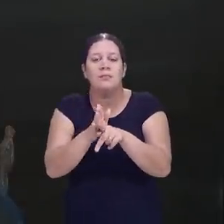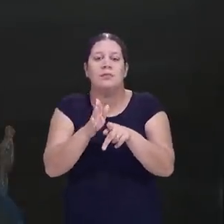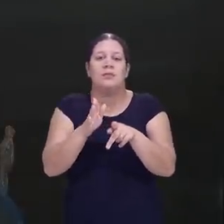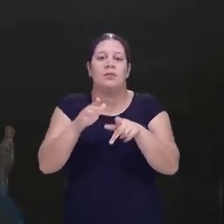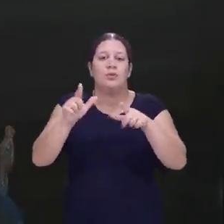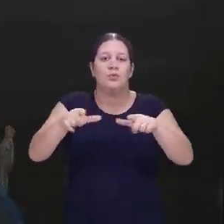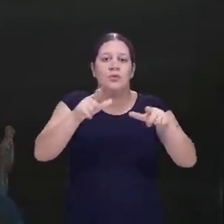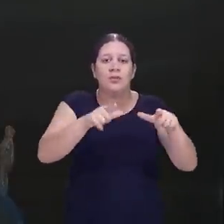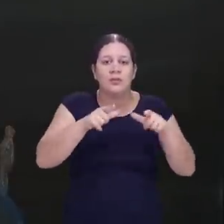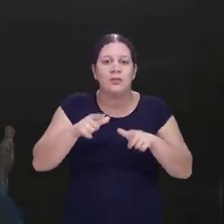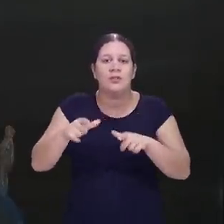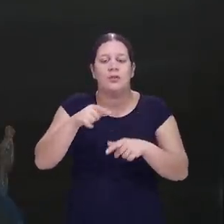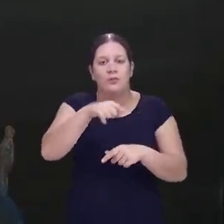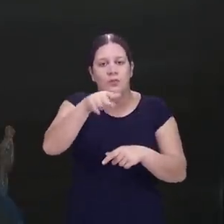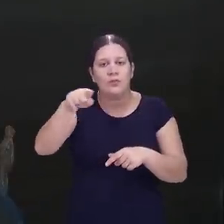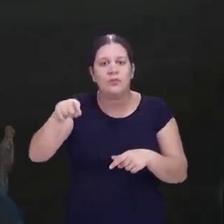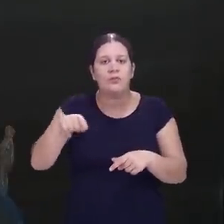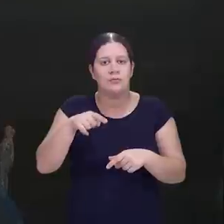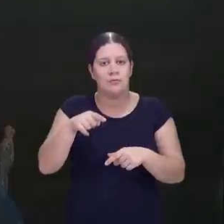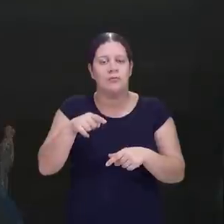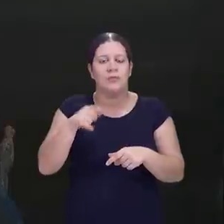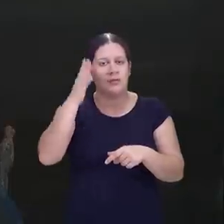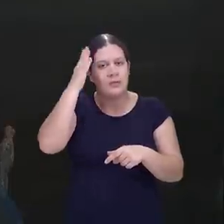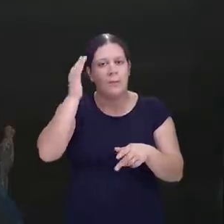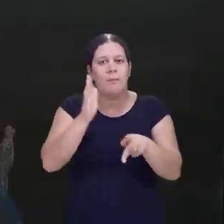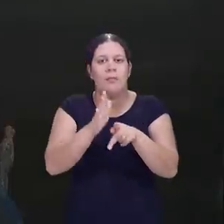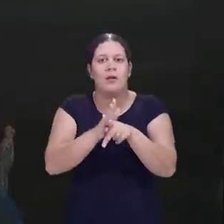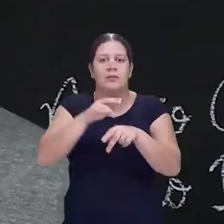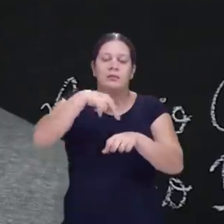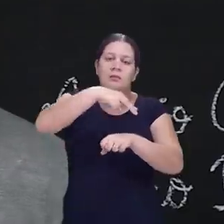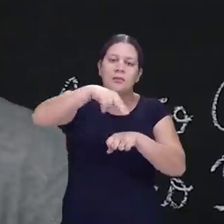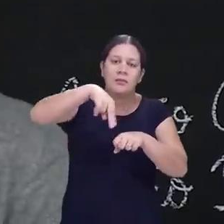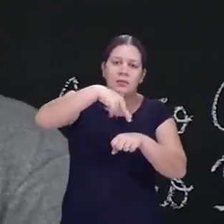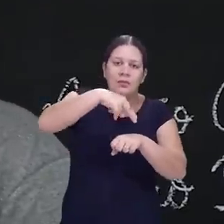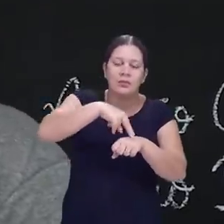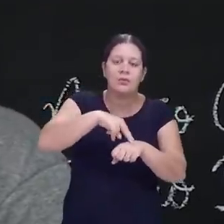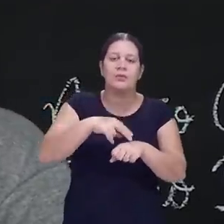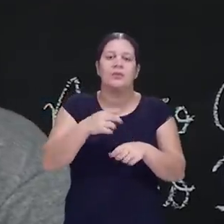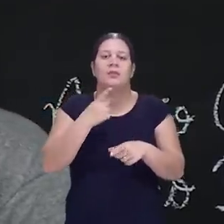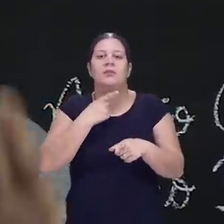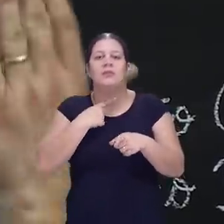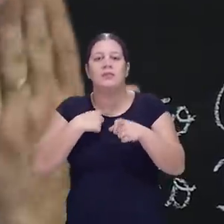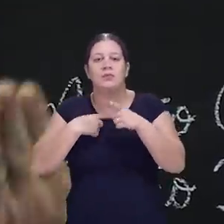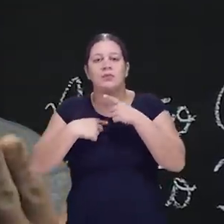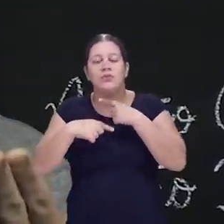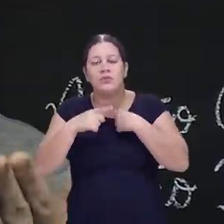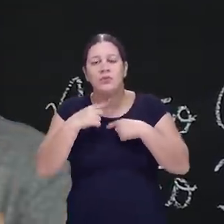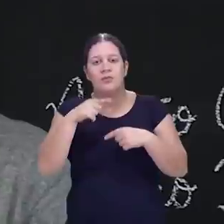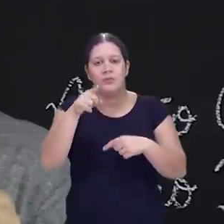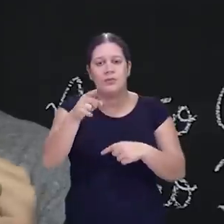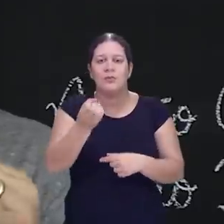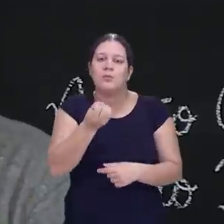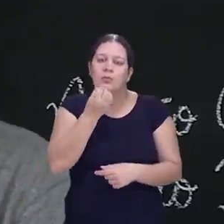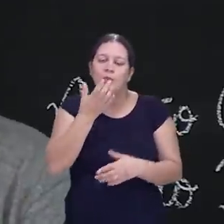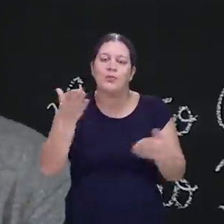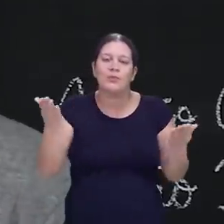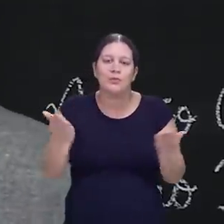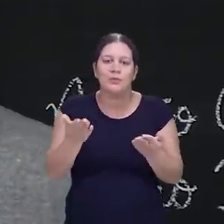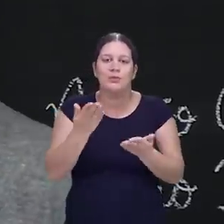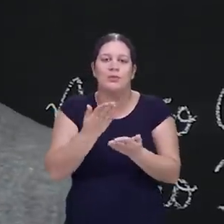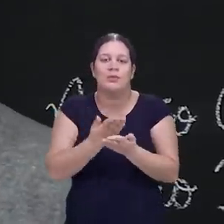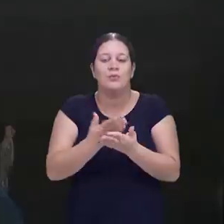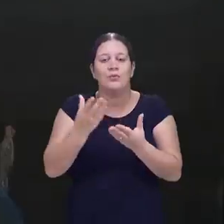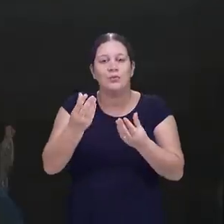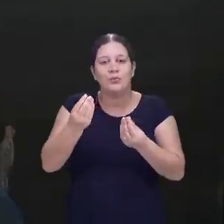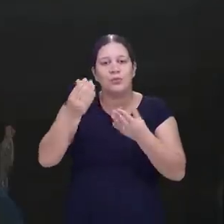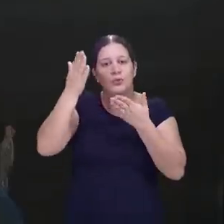sente parte do espaço, você faz parte de uma nação. Eu vou terminando por aqui, desejando para você um ótimo